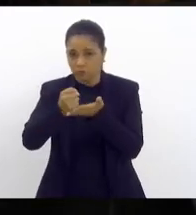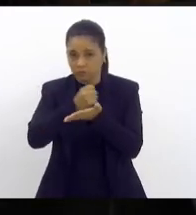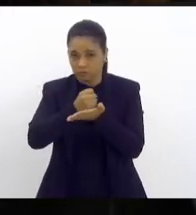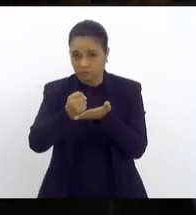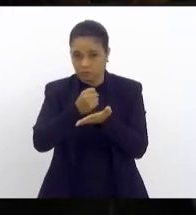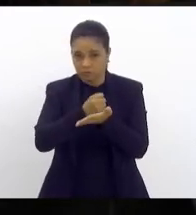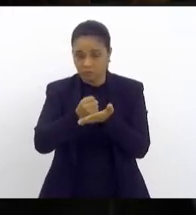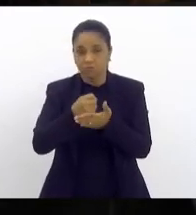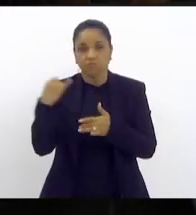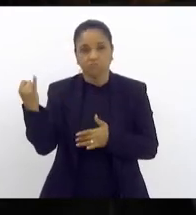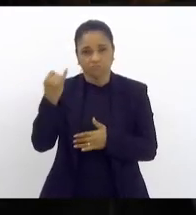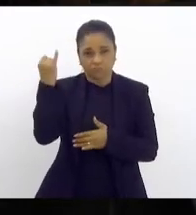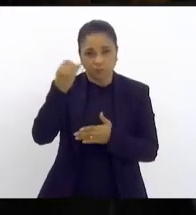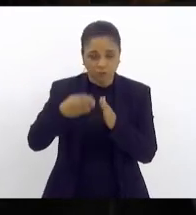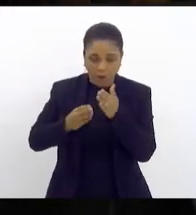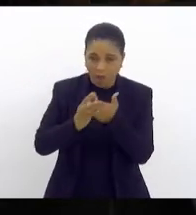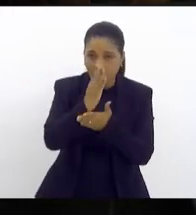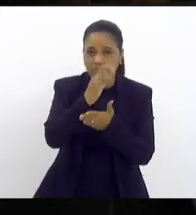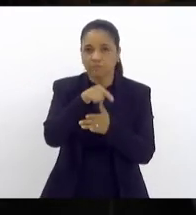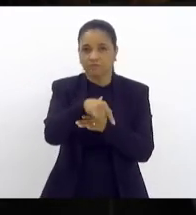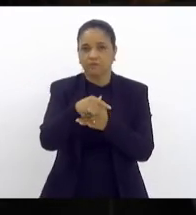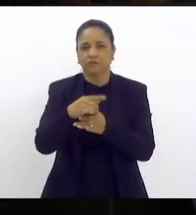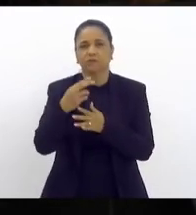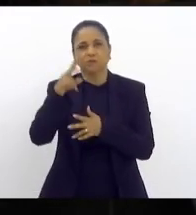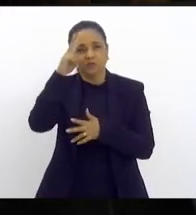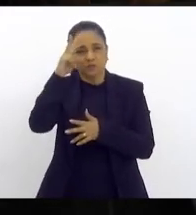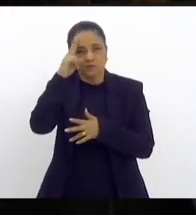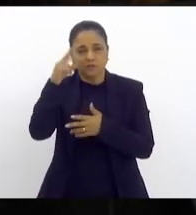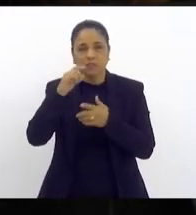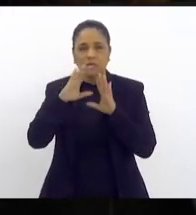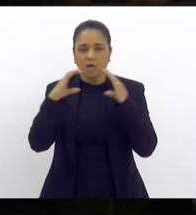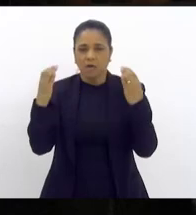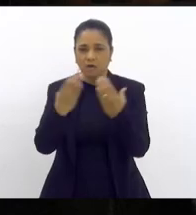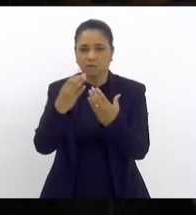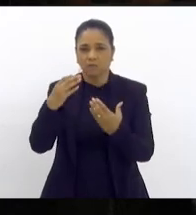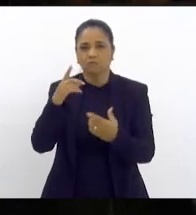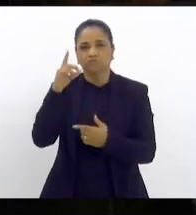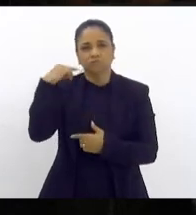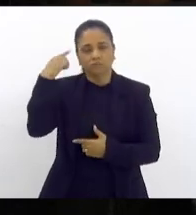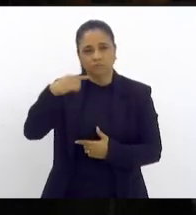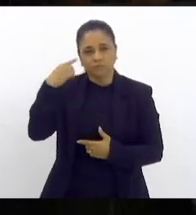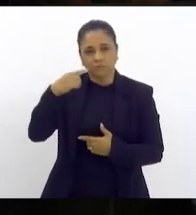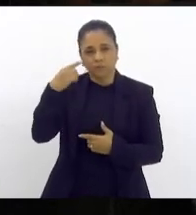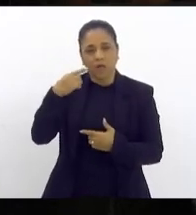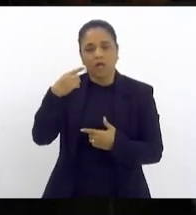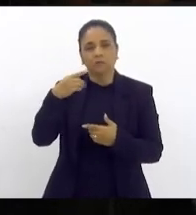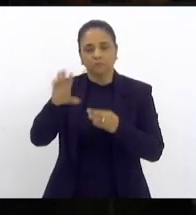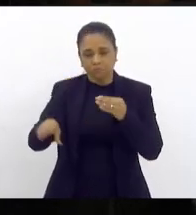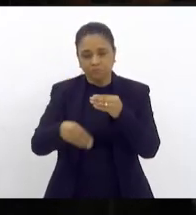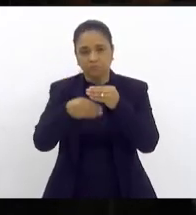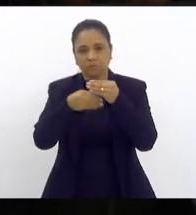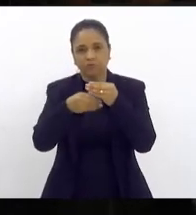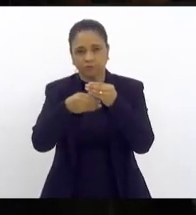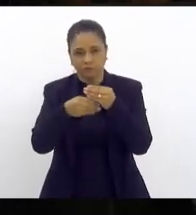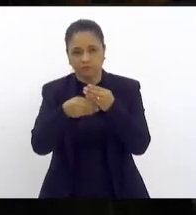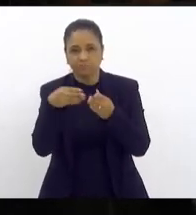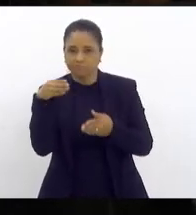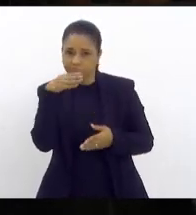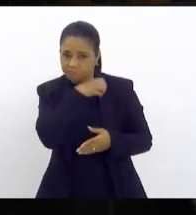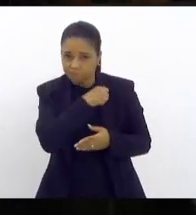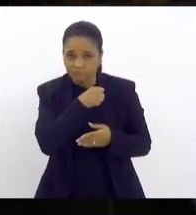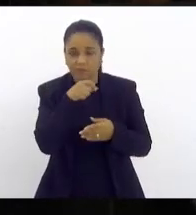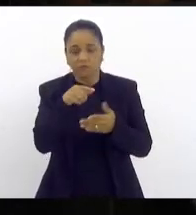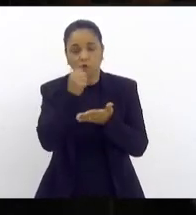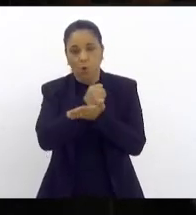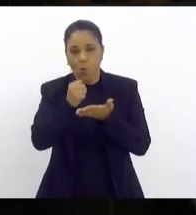importante a aprovação na última segunda-feira na Câmara dos Deputados de uma Medida Provisória na prorrogação de contratos aqui na rede Federal